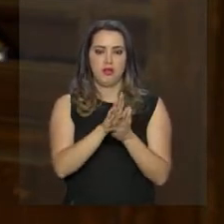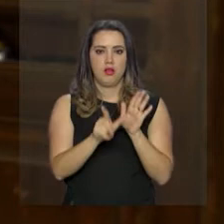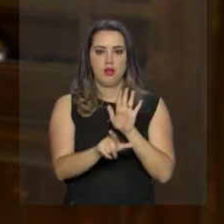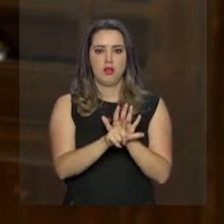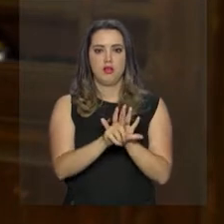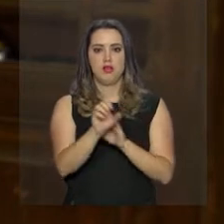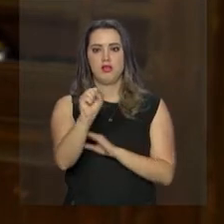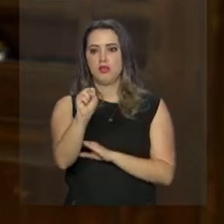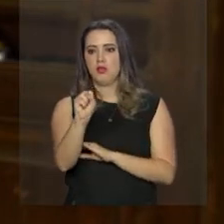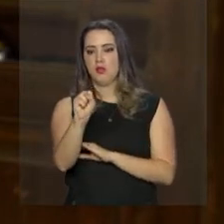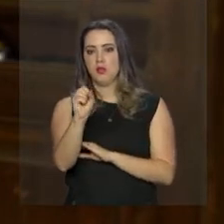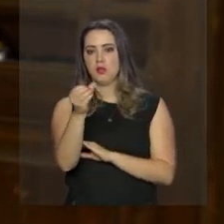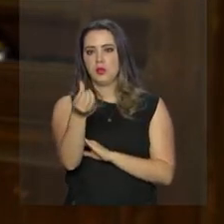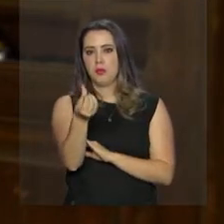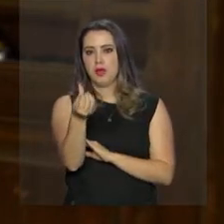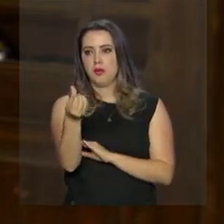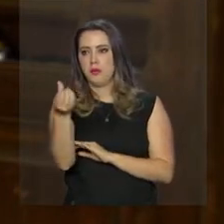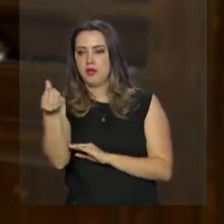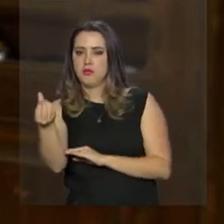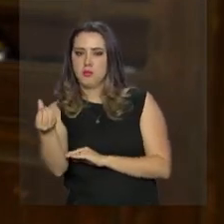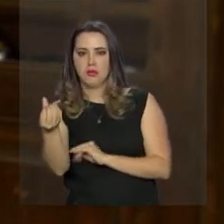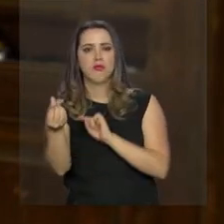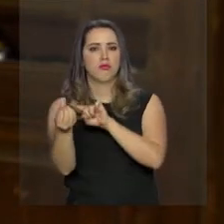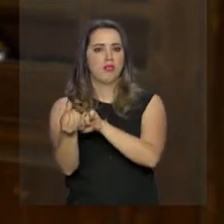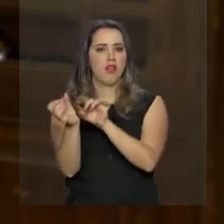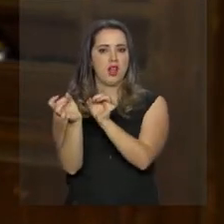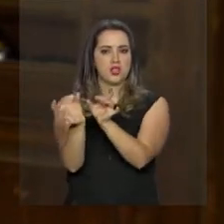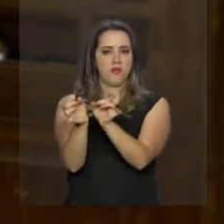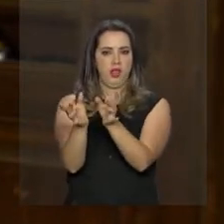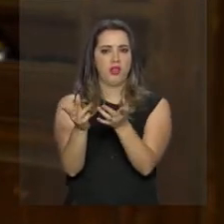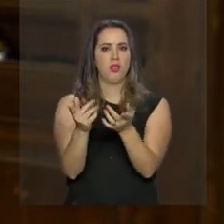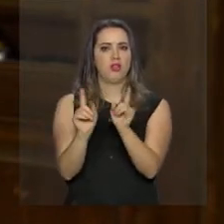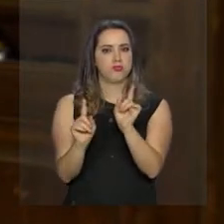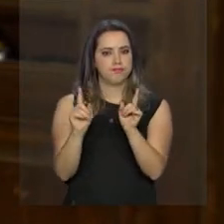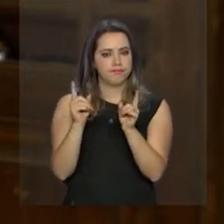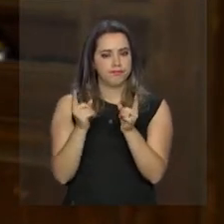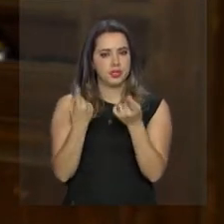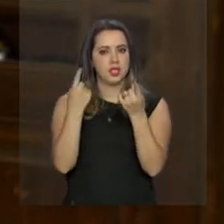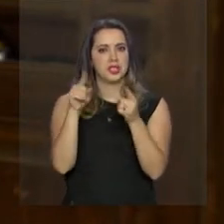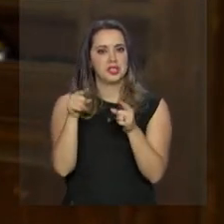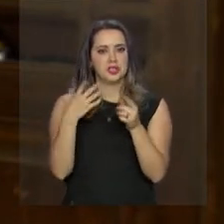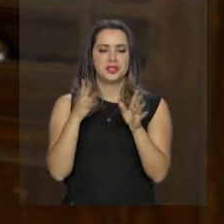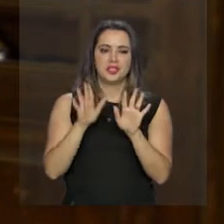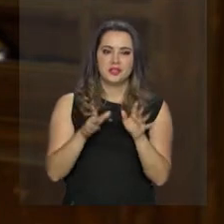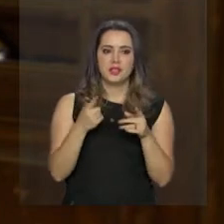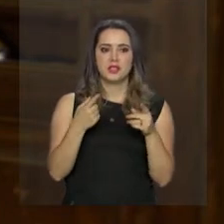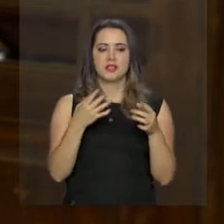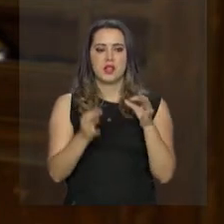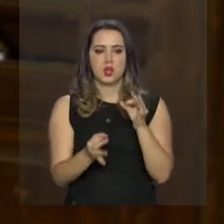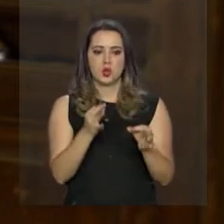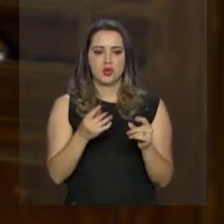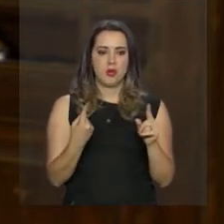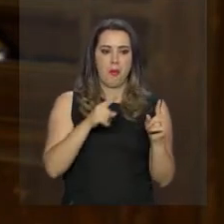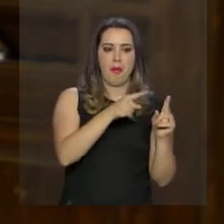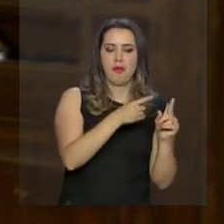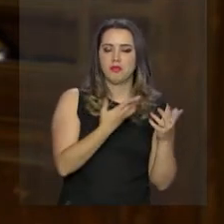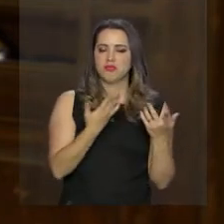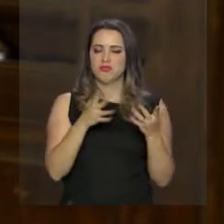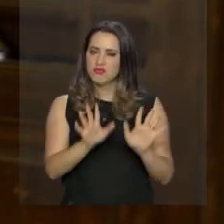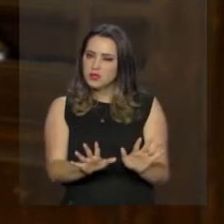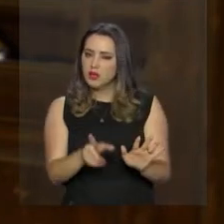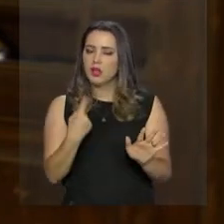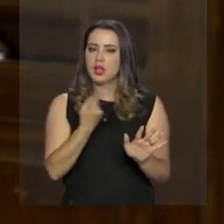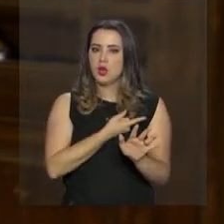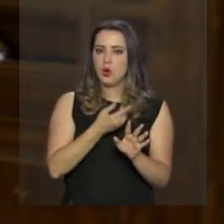lei 8666, que é a lei das licitações e que é muito contestada judicialmente, e nós então,